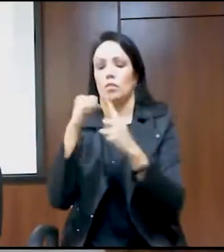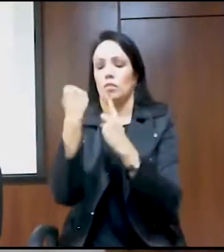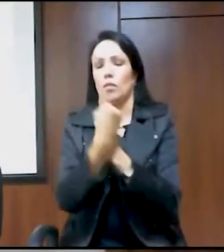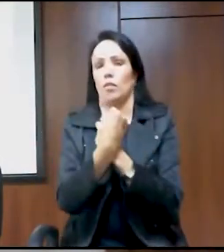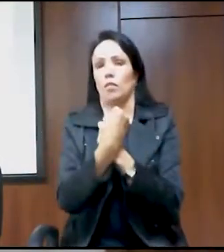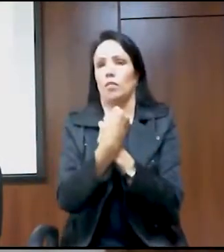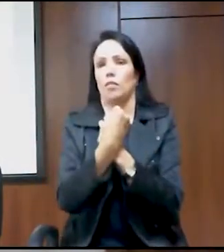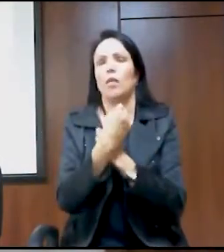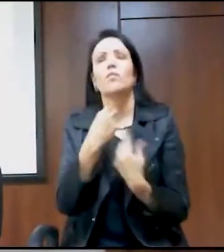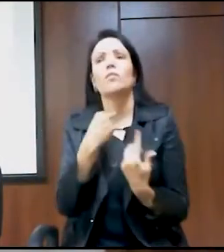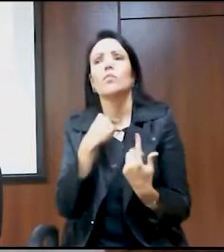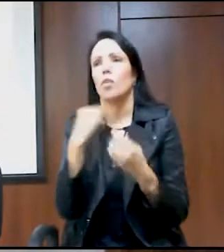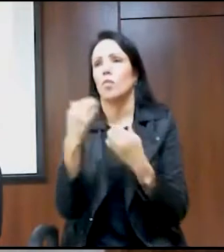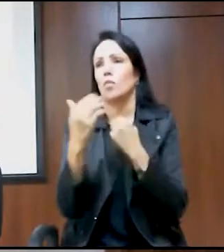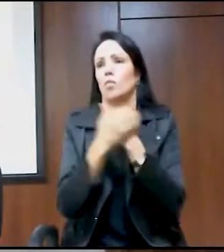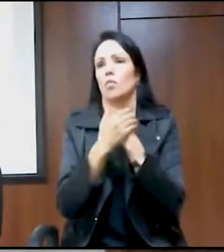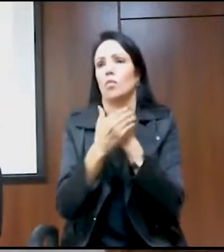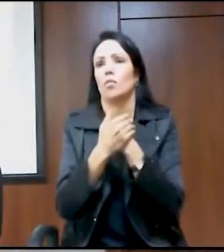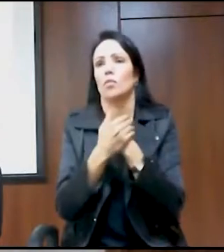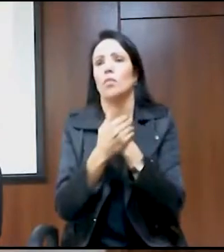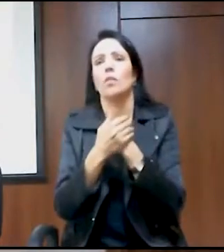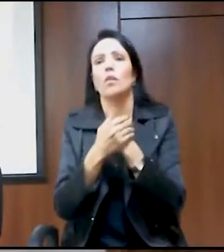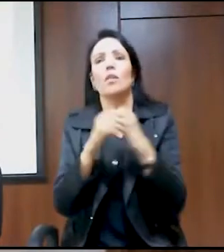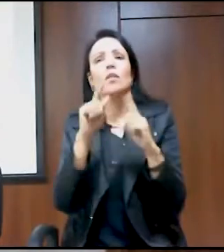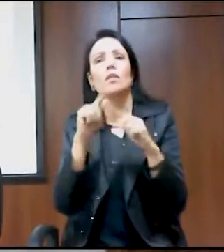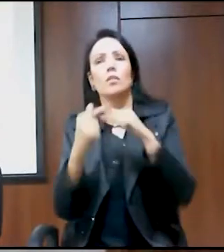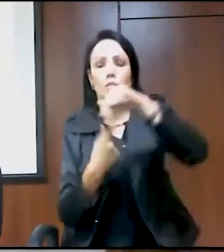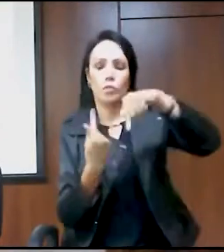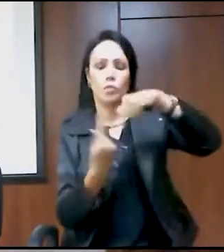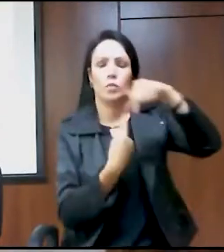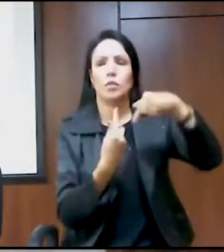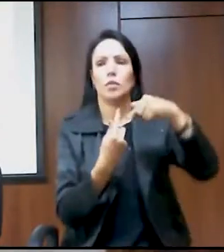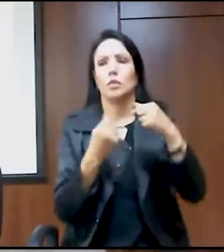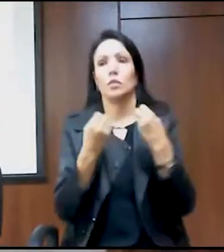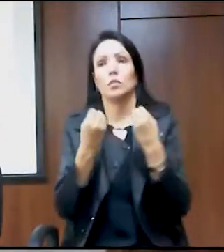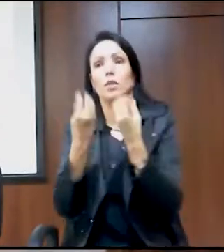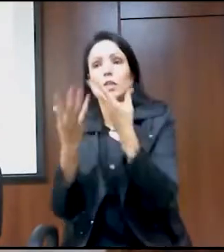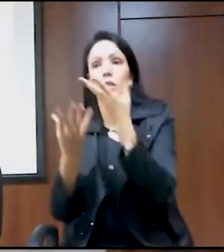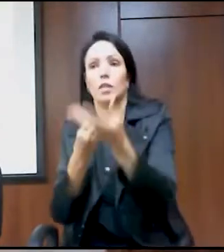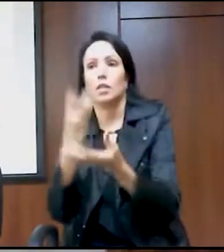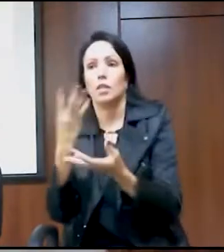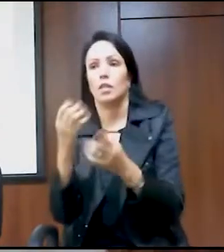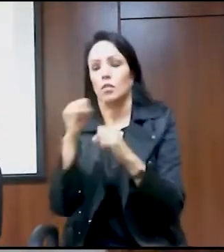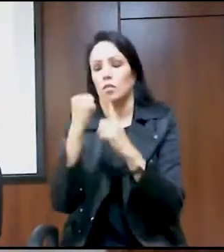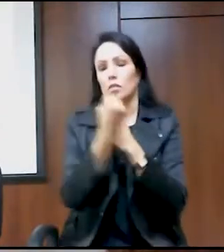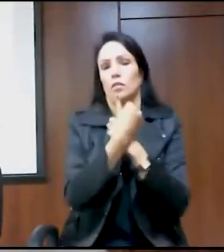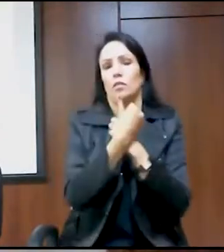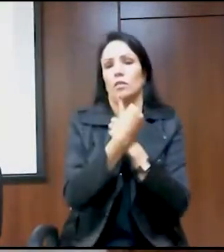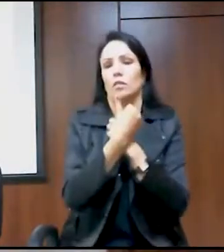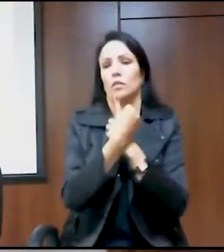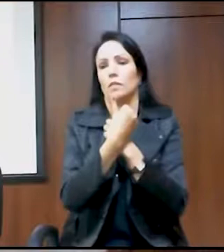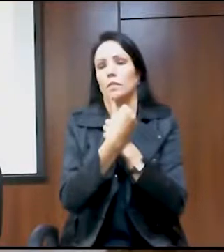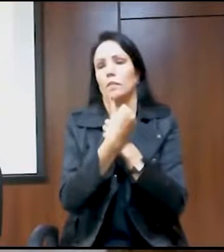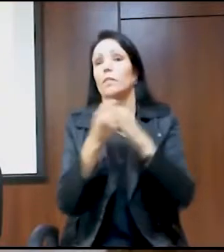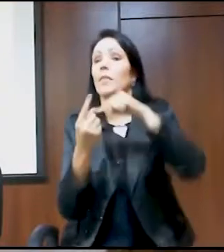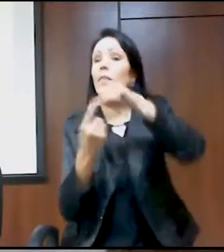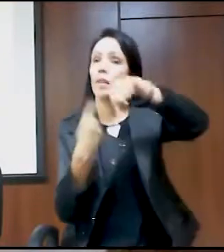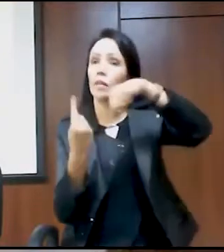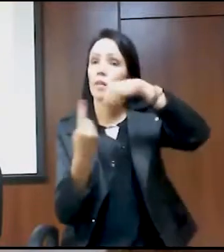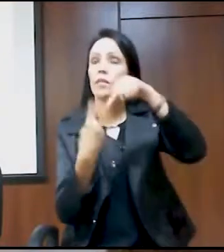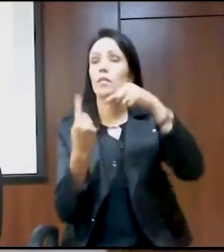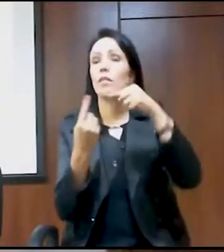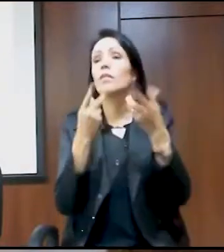alguma, ocultar as relações que estão expressas na sociedade, que são relações